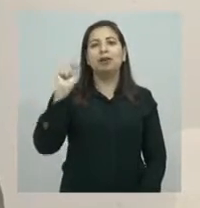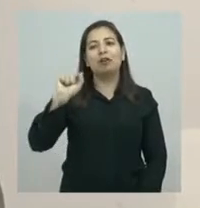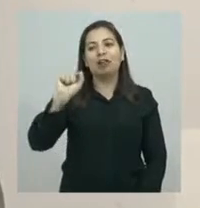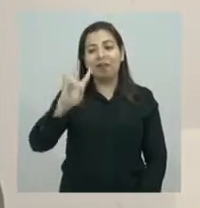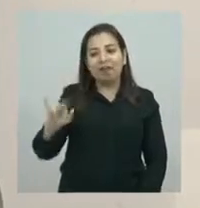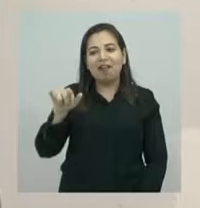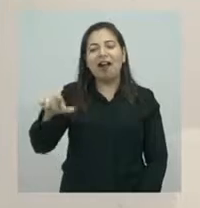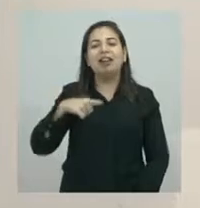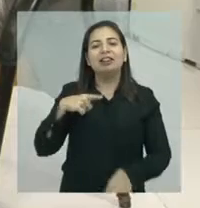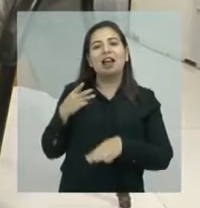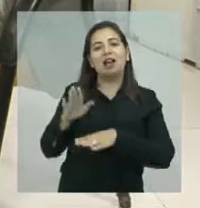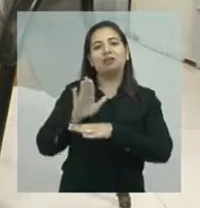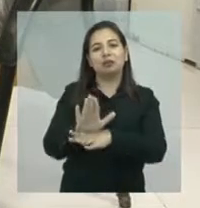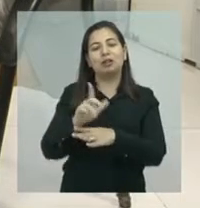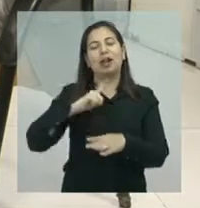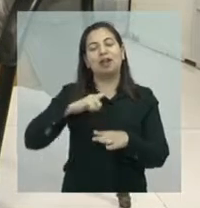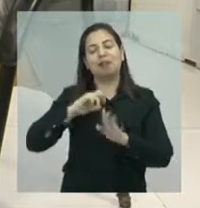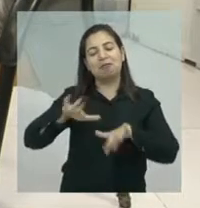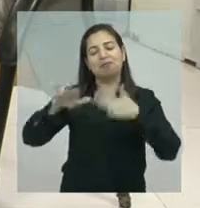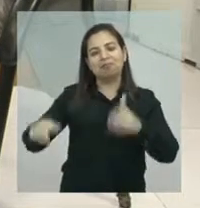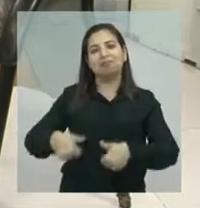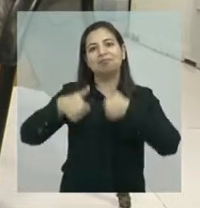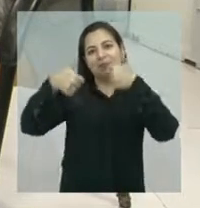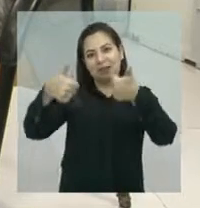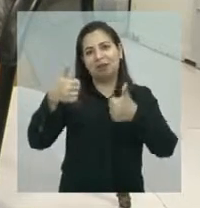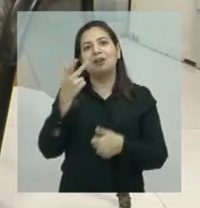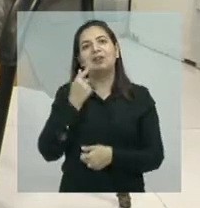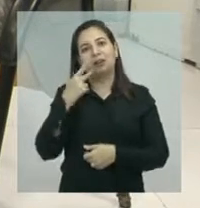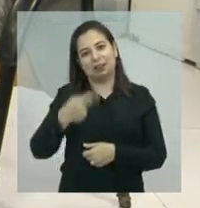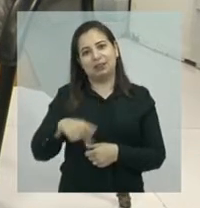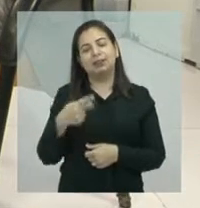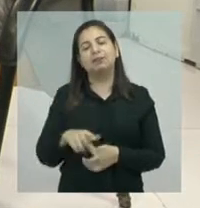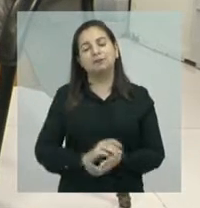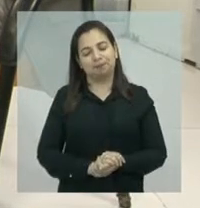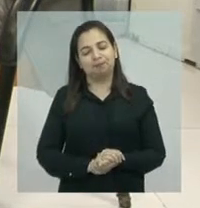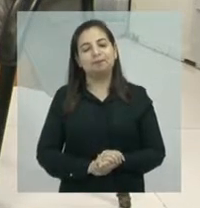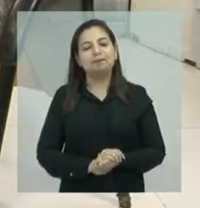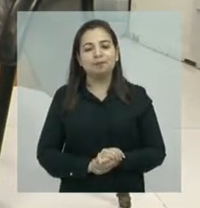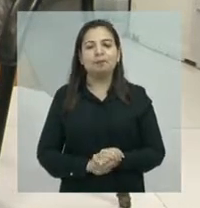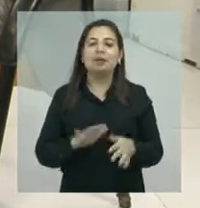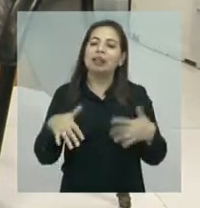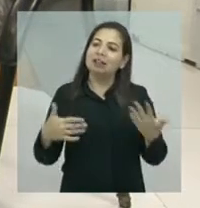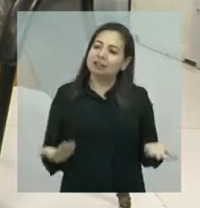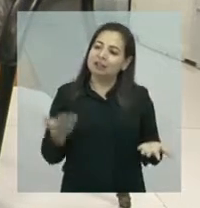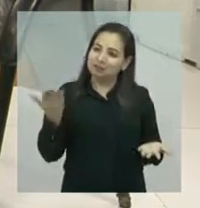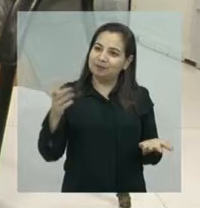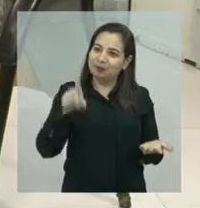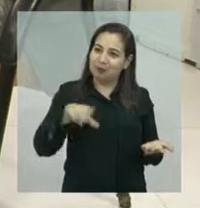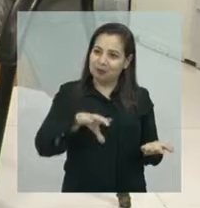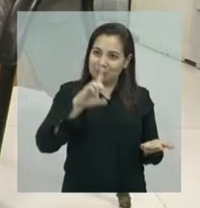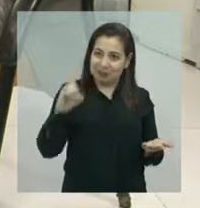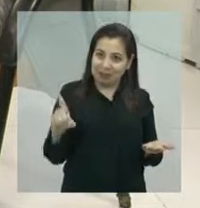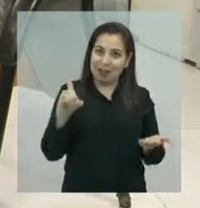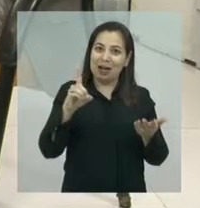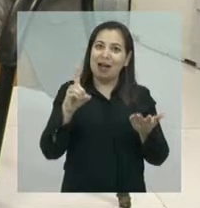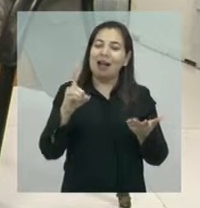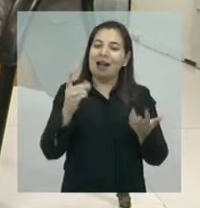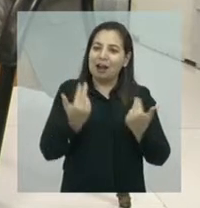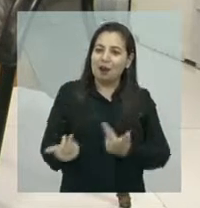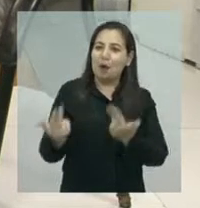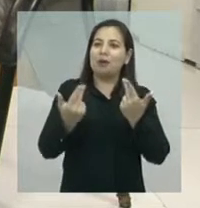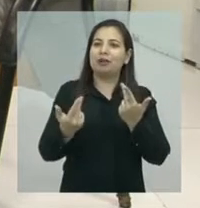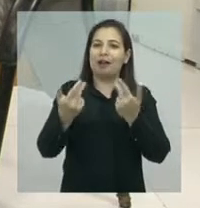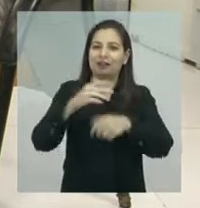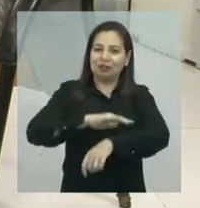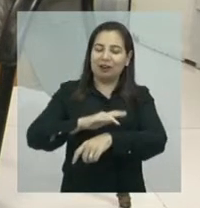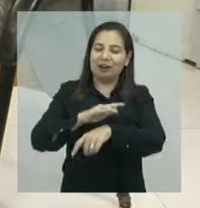avanço significativo. Com certeza, esperamos, né? Sérgio Granja, que é o coordenador de igualdade racial da Prefeitura de